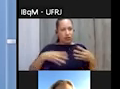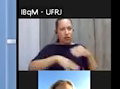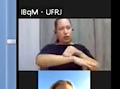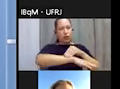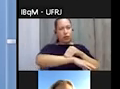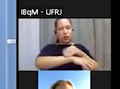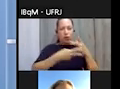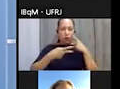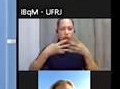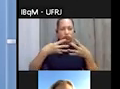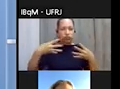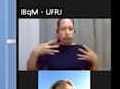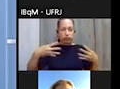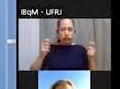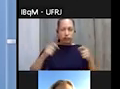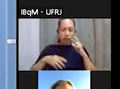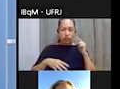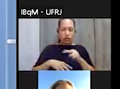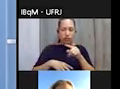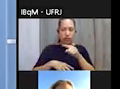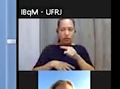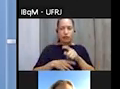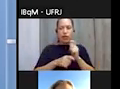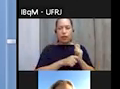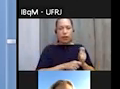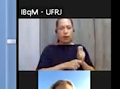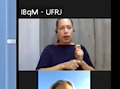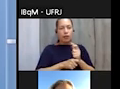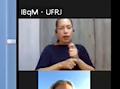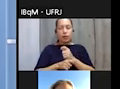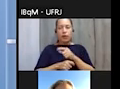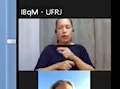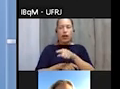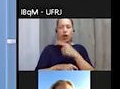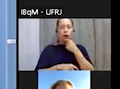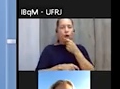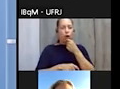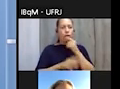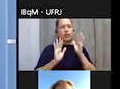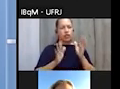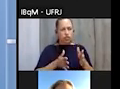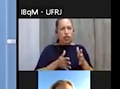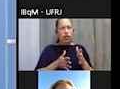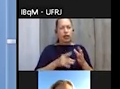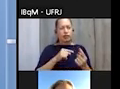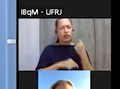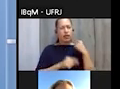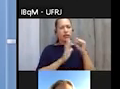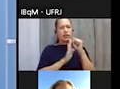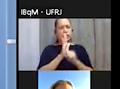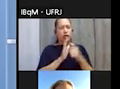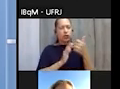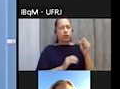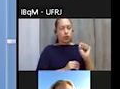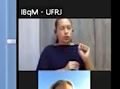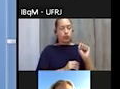E a extração mineral do Araripe, apesar do Feijó já ter prospectado desde o século XVIII, no século